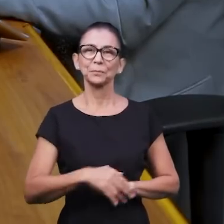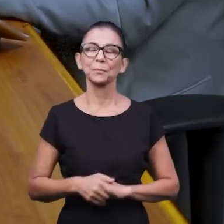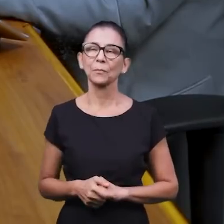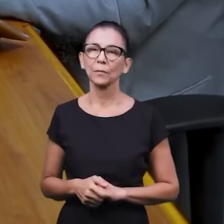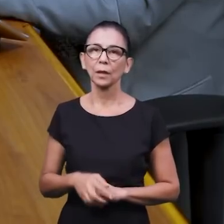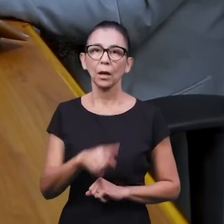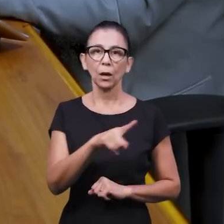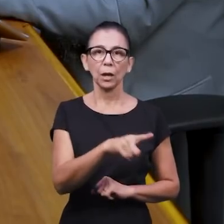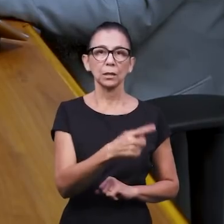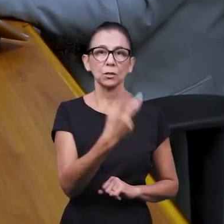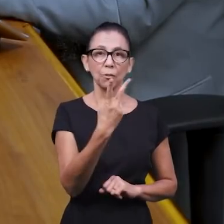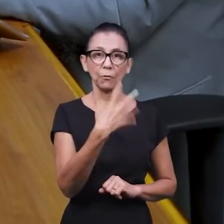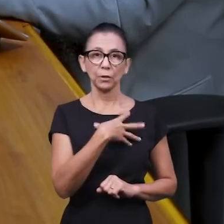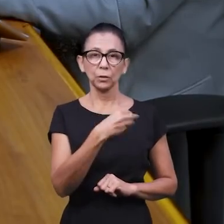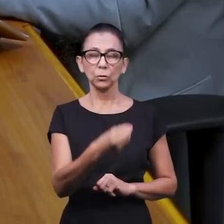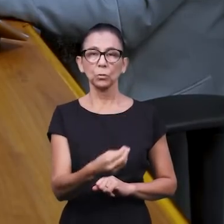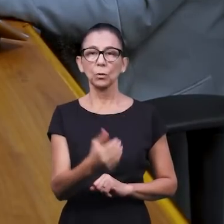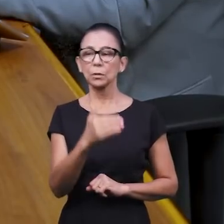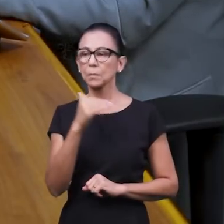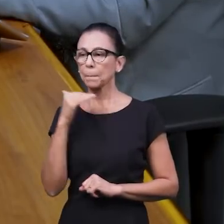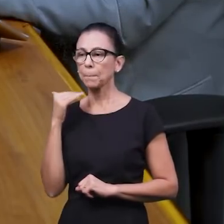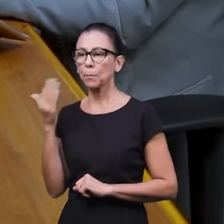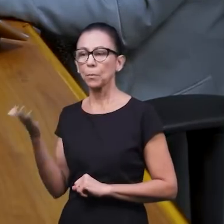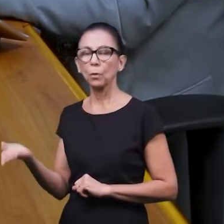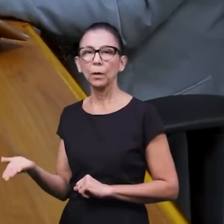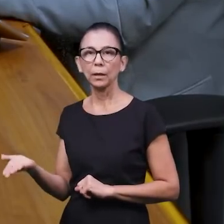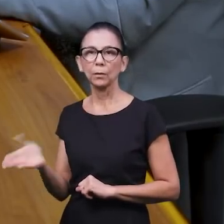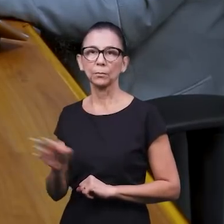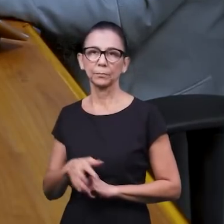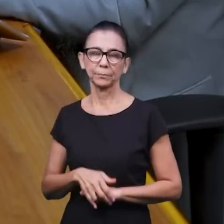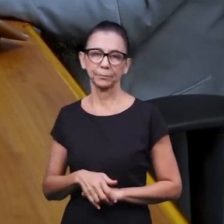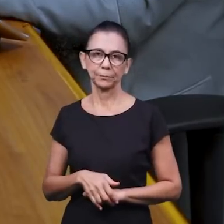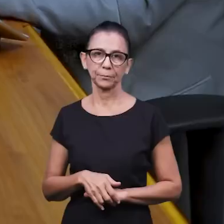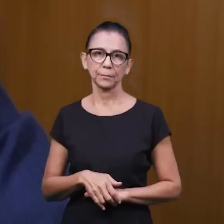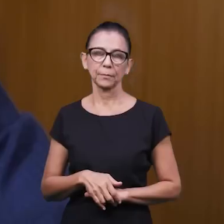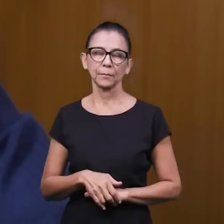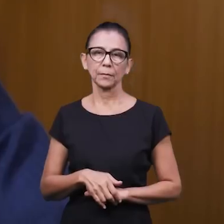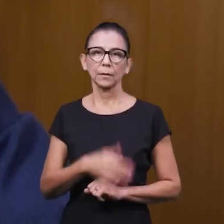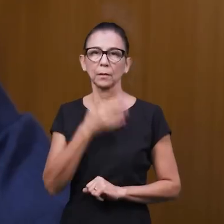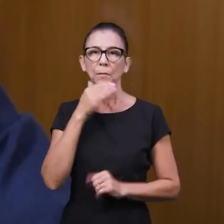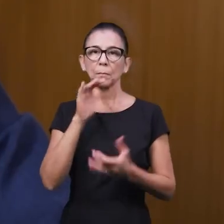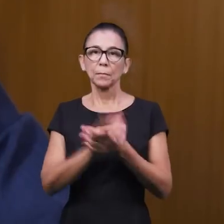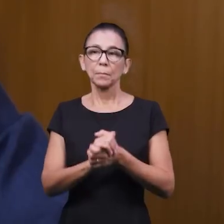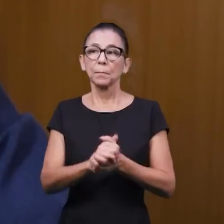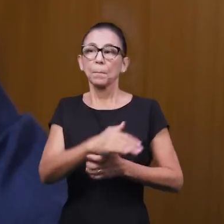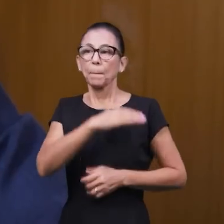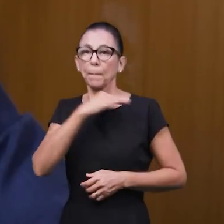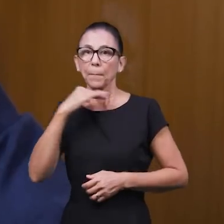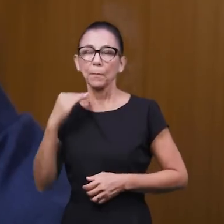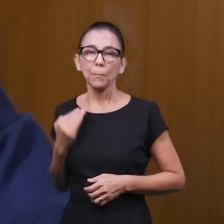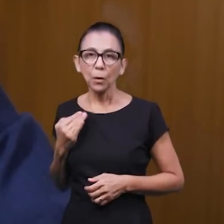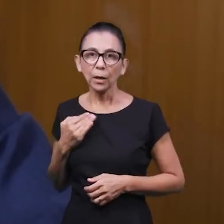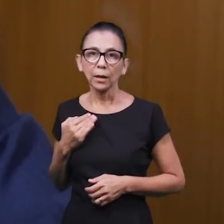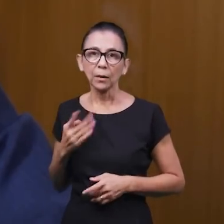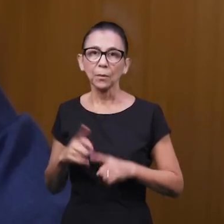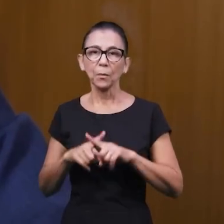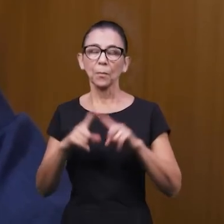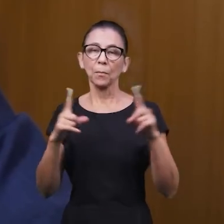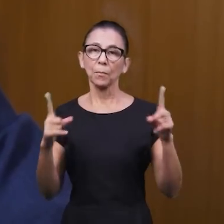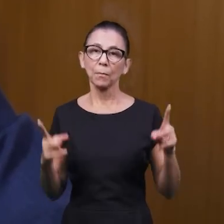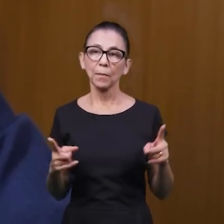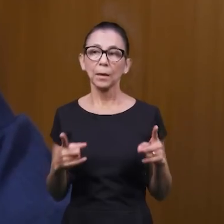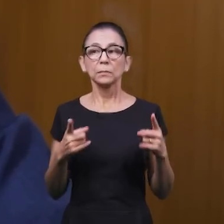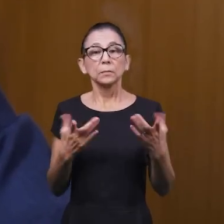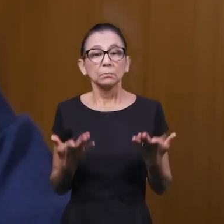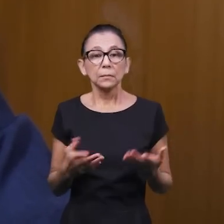marido, perdeu os 2 filhos, e a nora nessa hora ficou com ela. Não, eu vou estar com você, porque às vezes